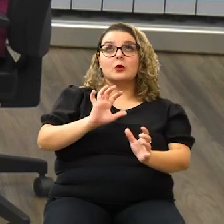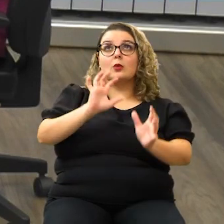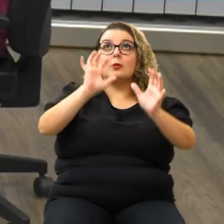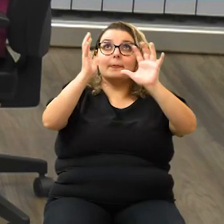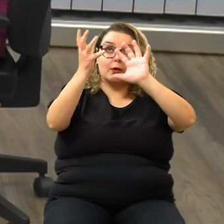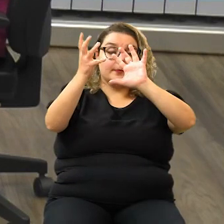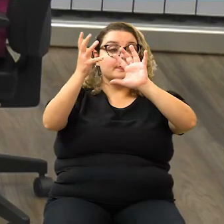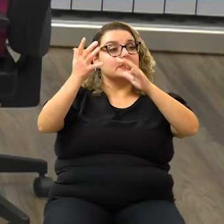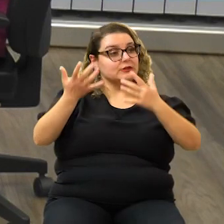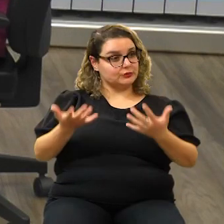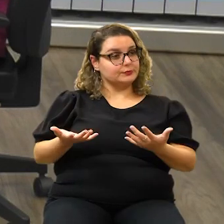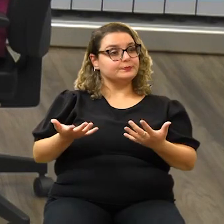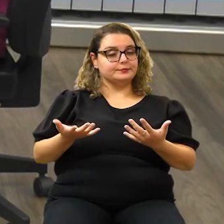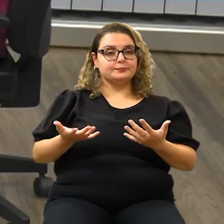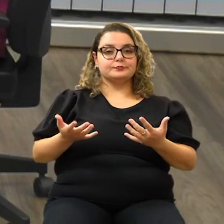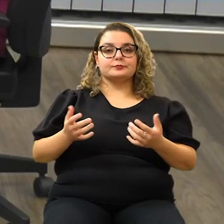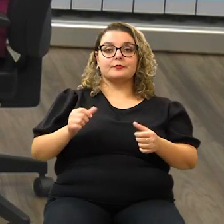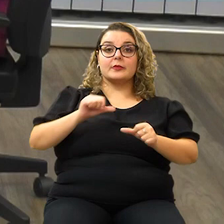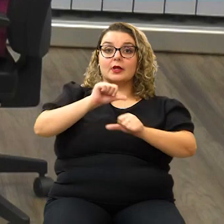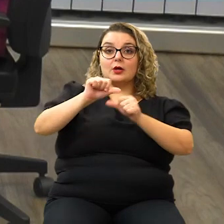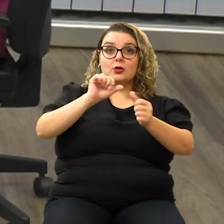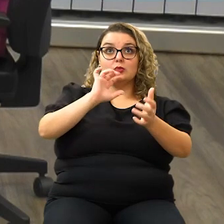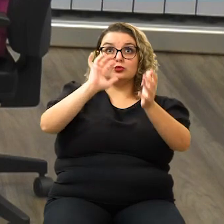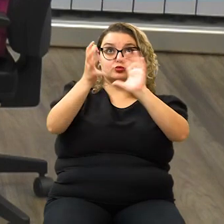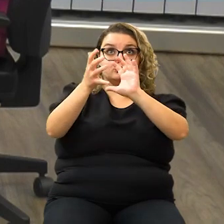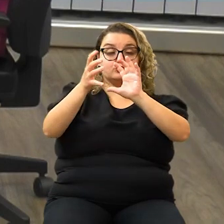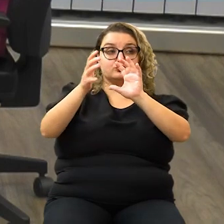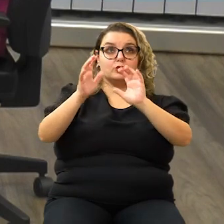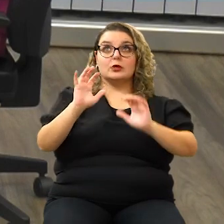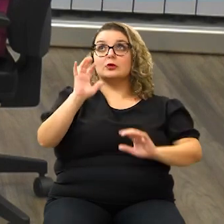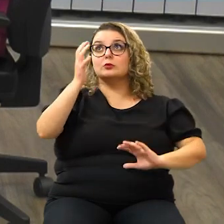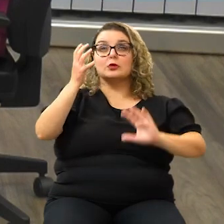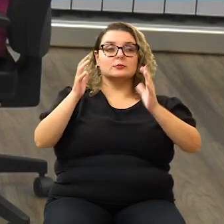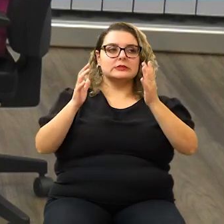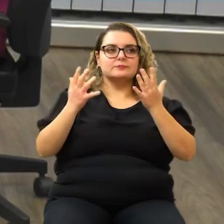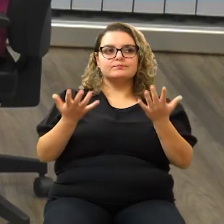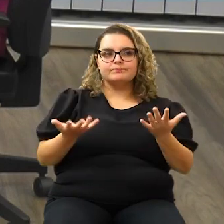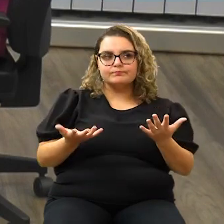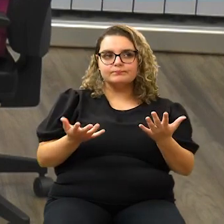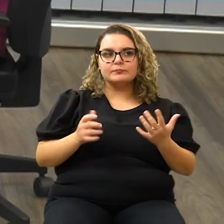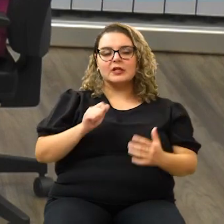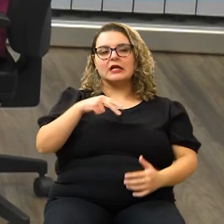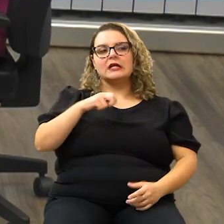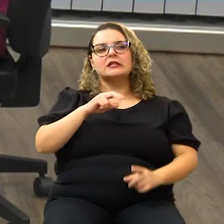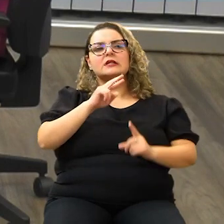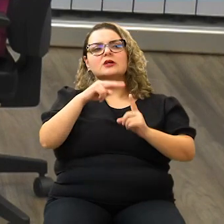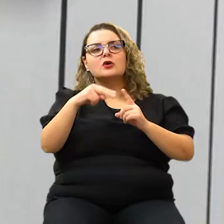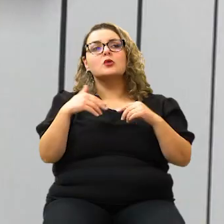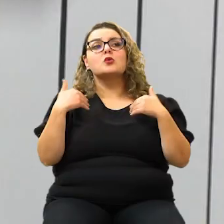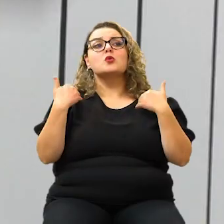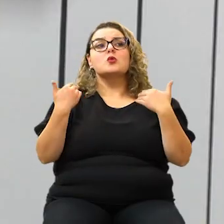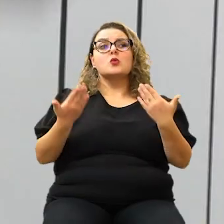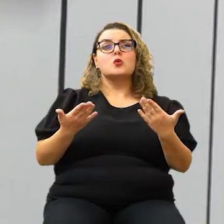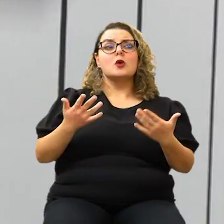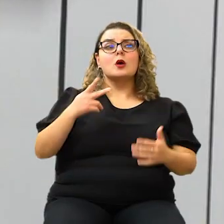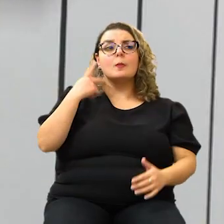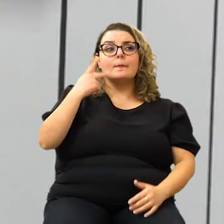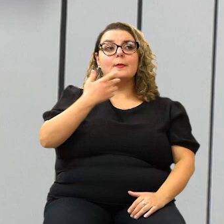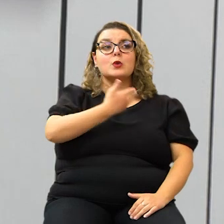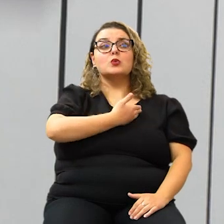tempo, das alterações climáticas. Ana, no seu ponto de vista, quais seriam as políticas